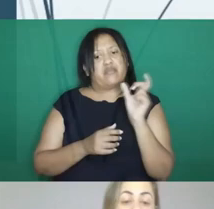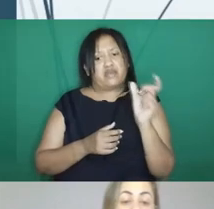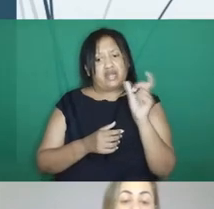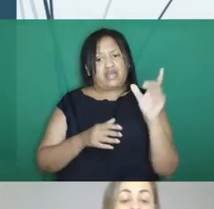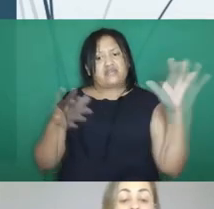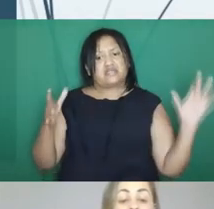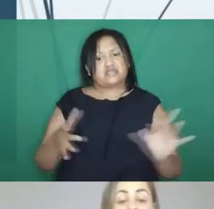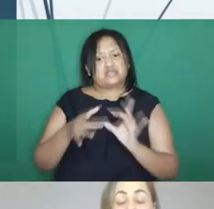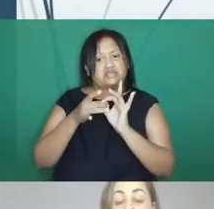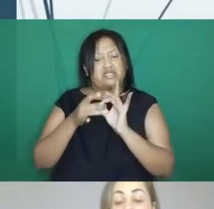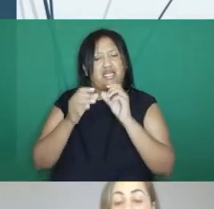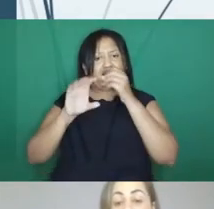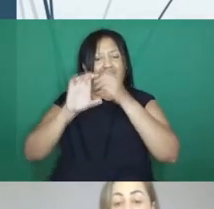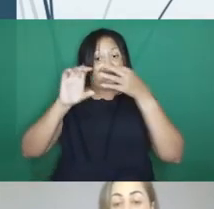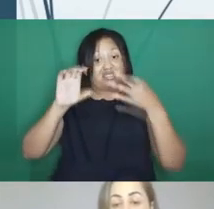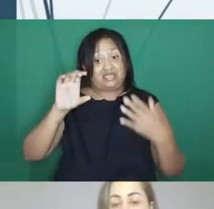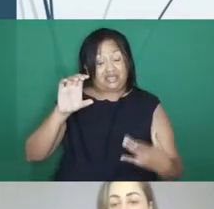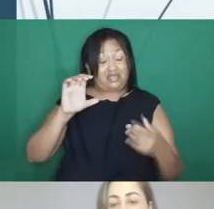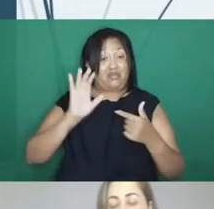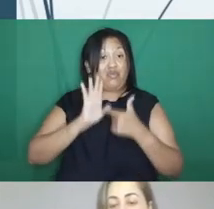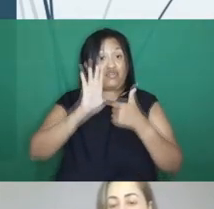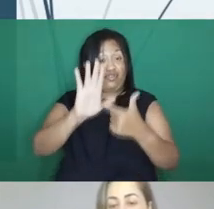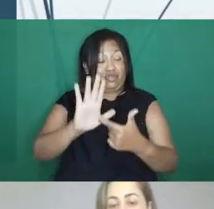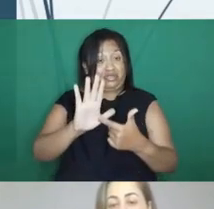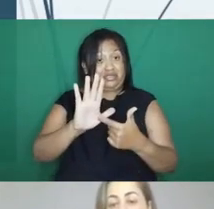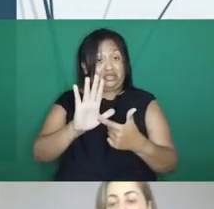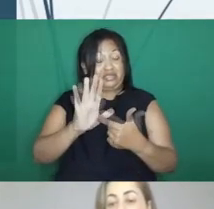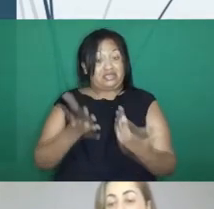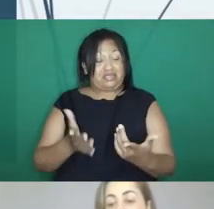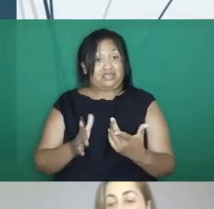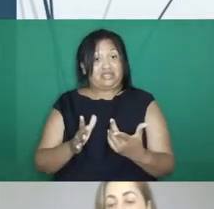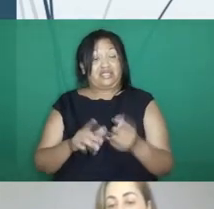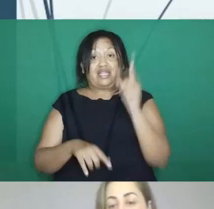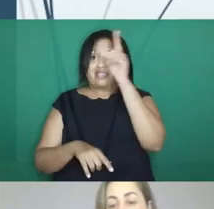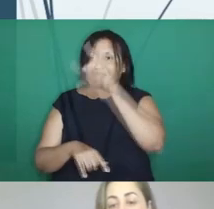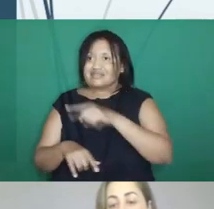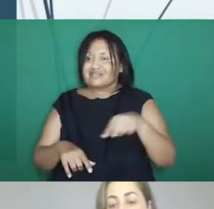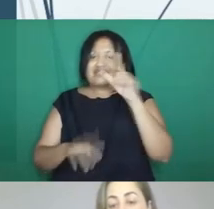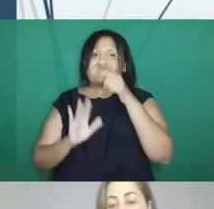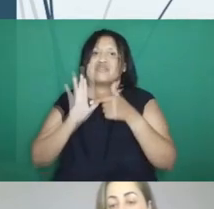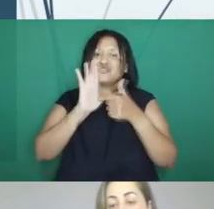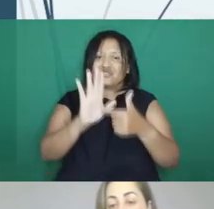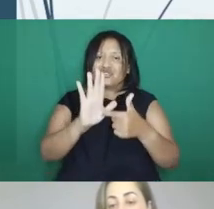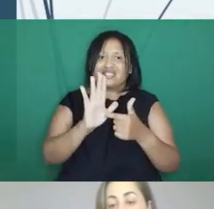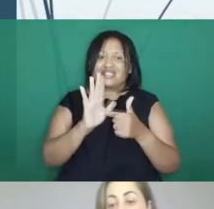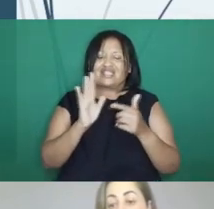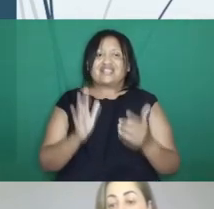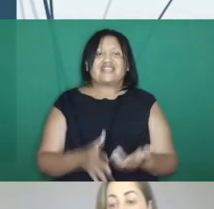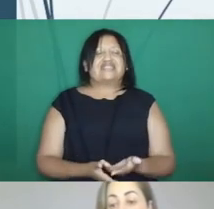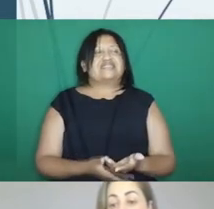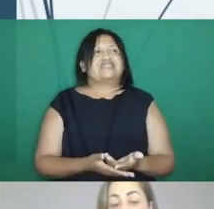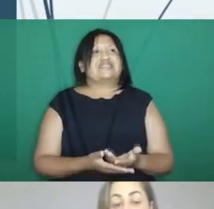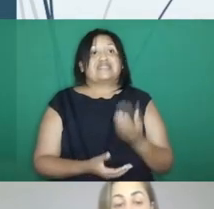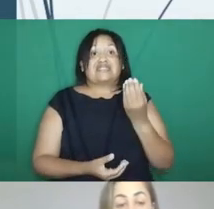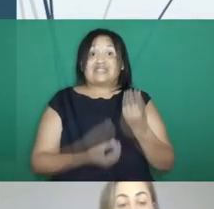cognadas as características refletidas no diagrama inclui o quê depressão fixações